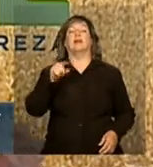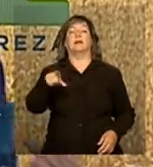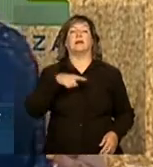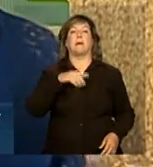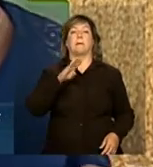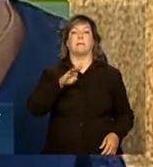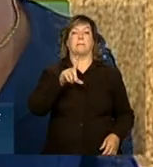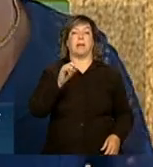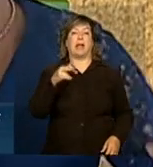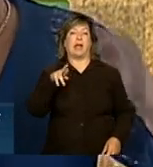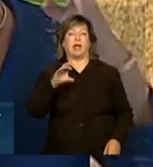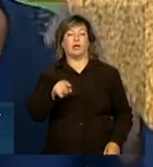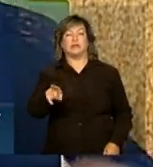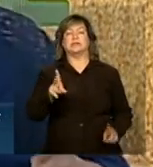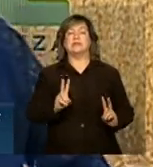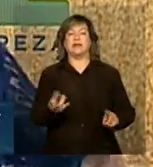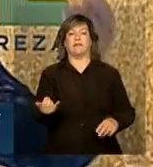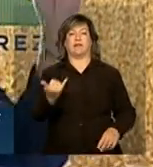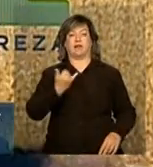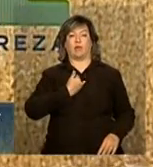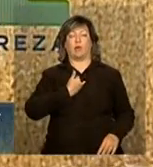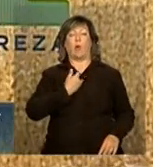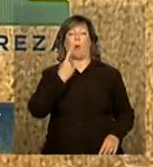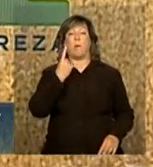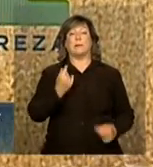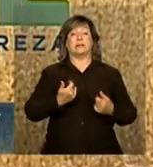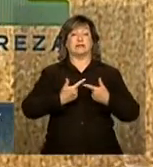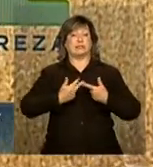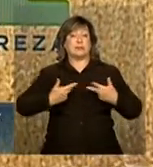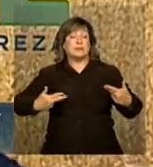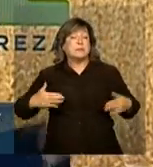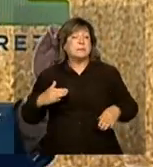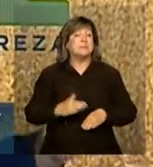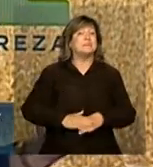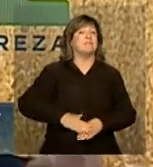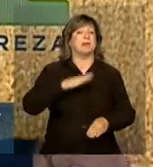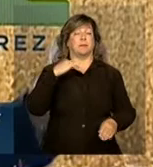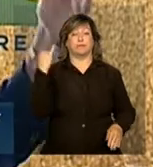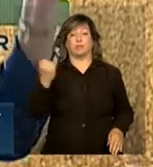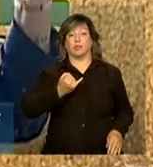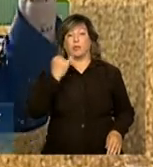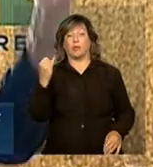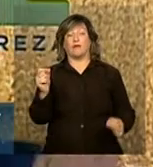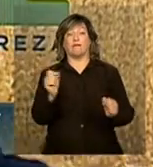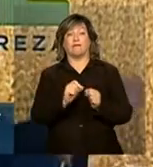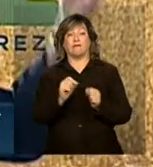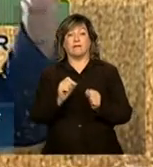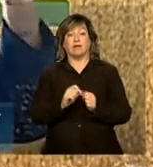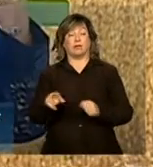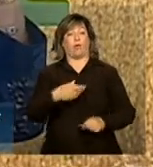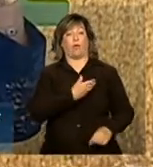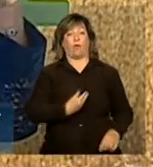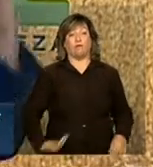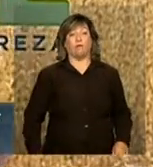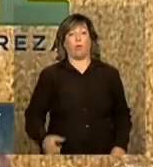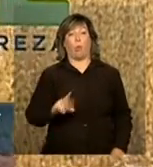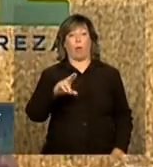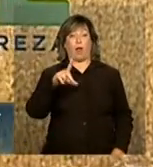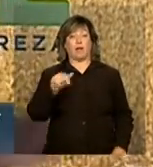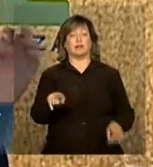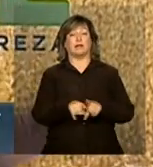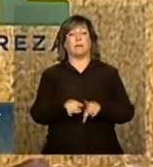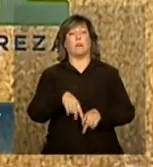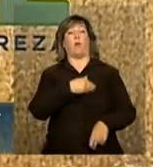que sempre me disse, uma das coisas mais importantes feitas pelo governo Lula e feita pelo governo